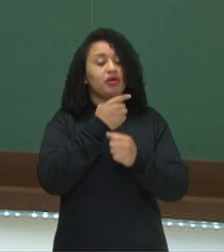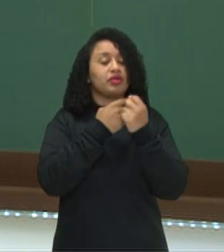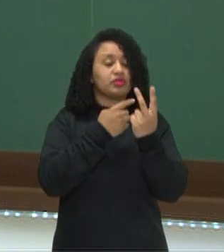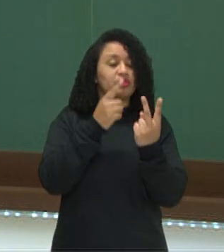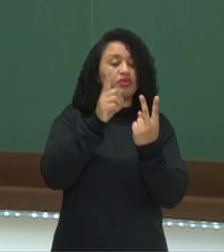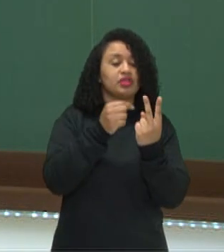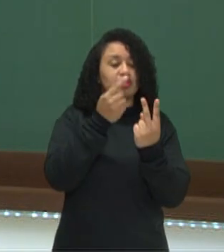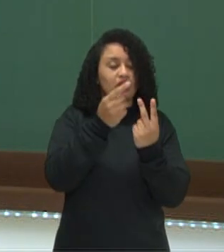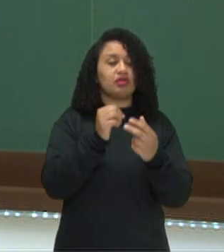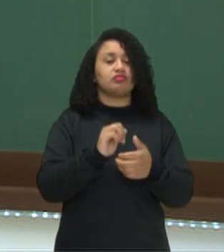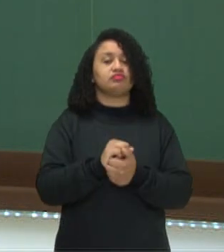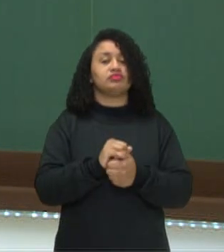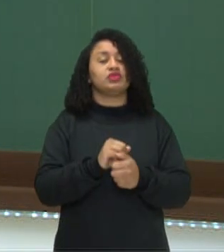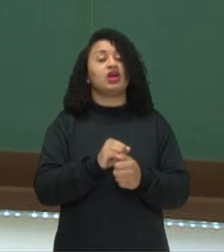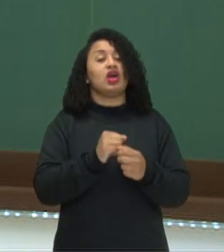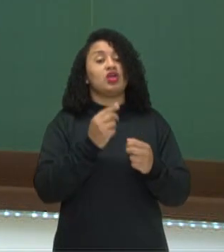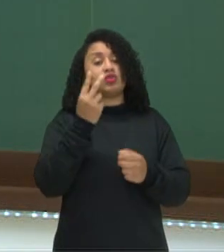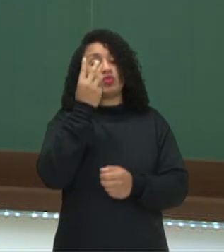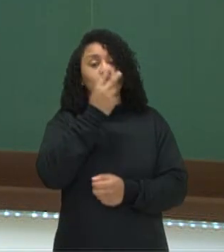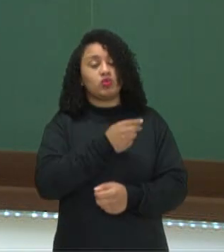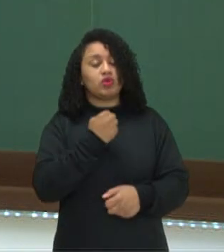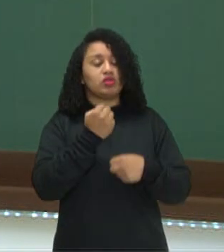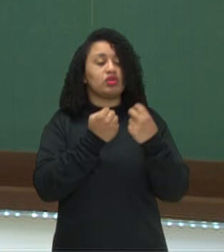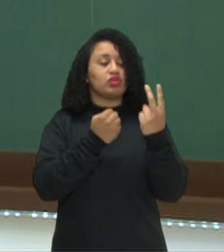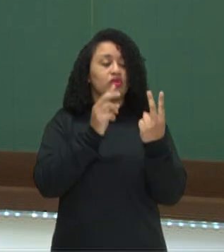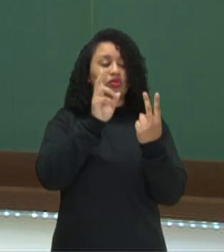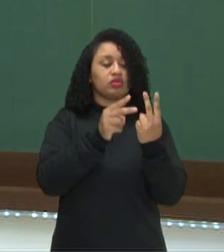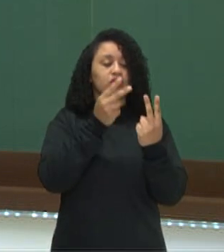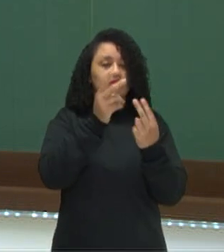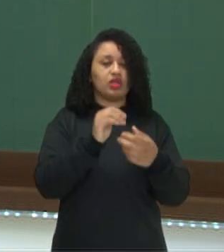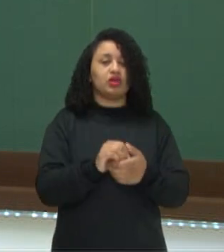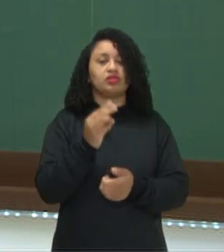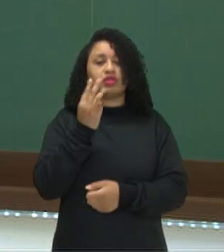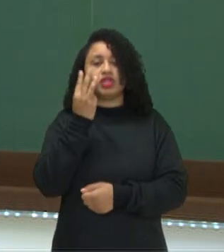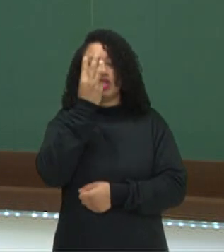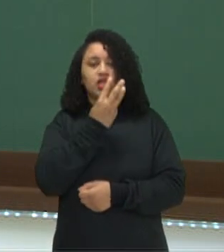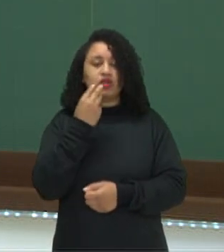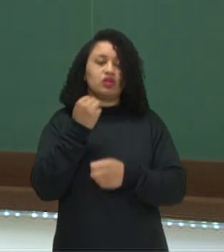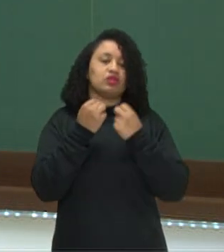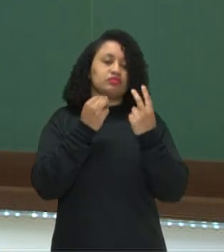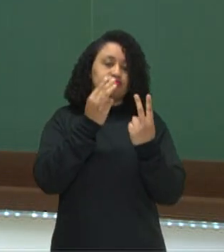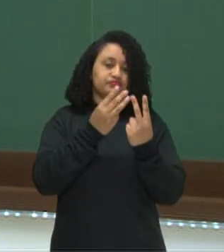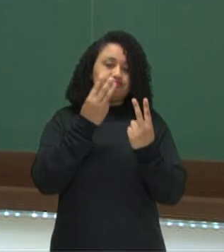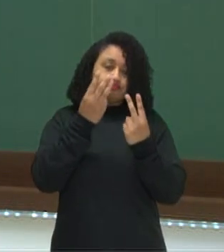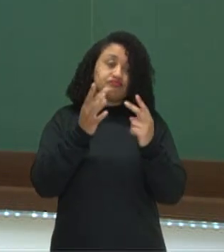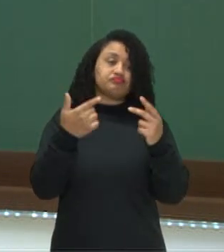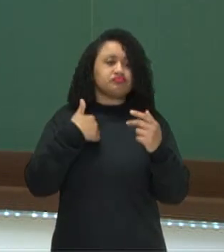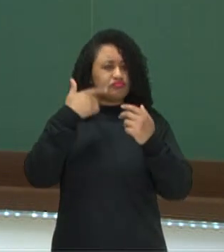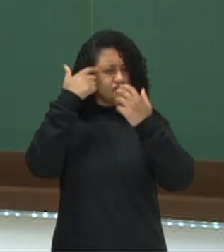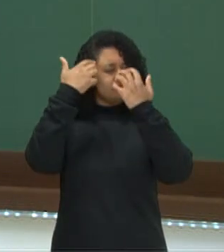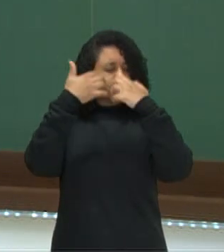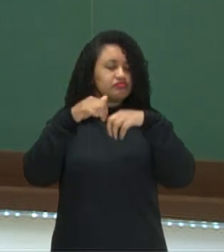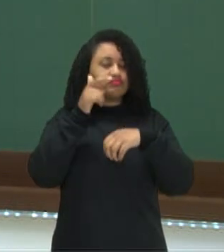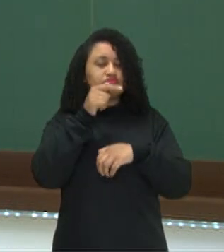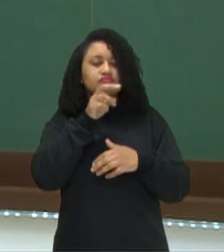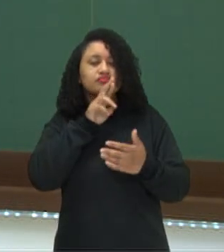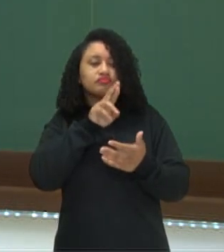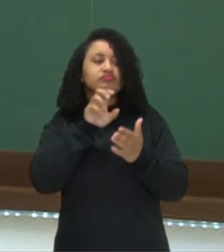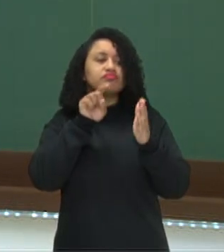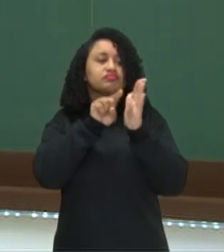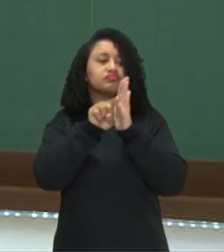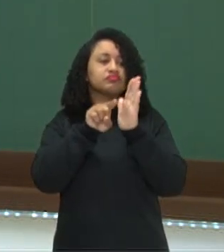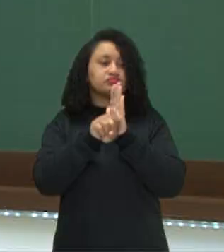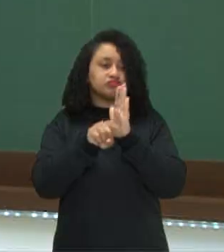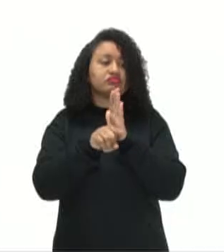2 horas, 2 ao quadrado, que dá 4. Então, vão pensando nisso para responder essas